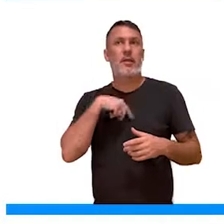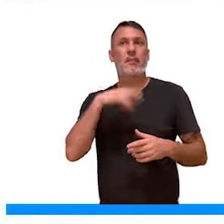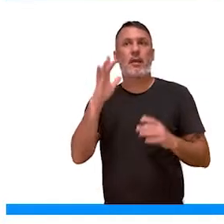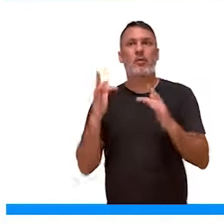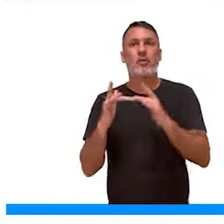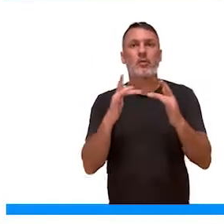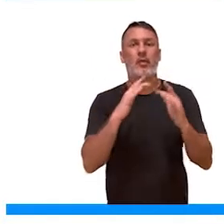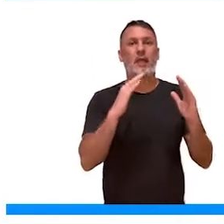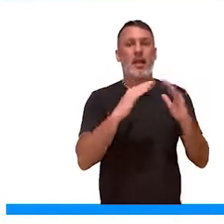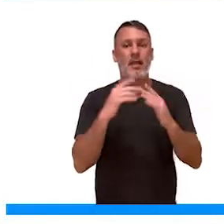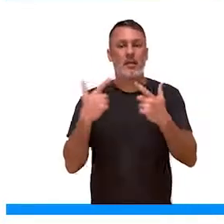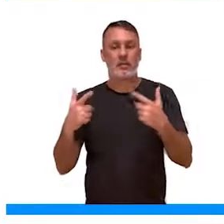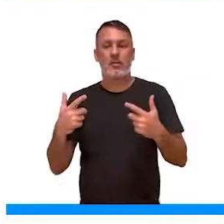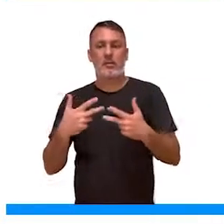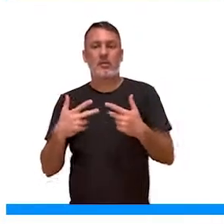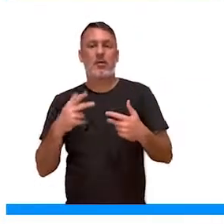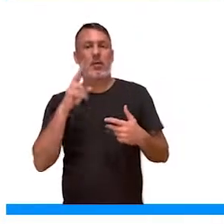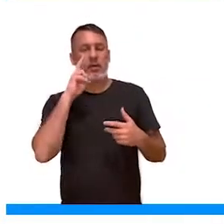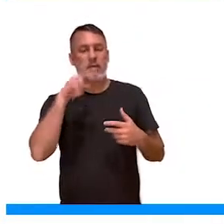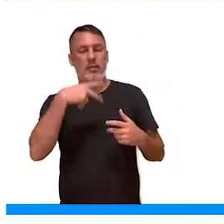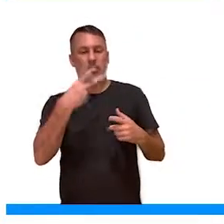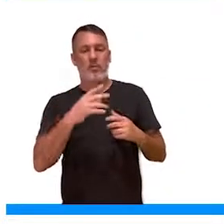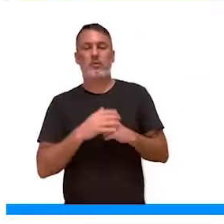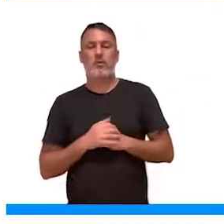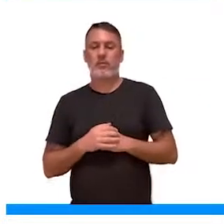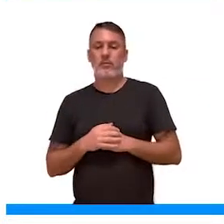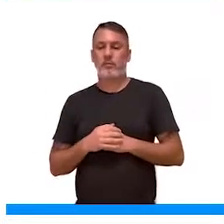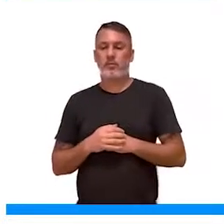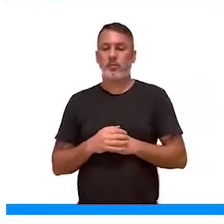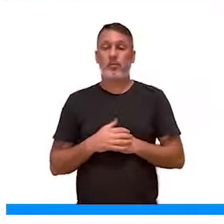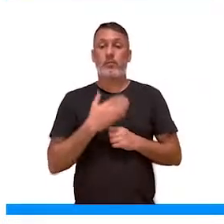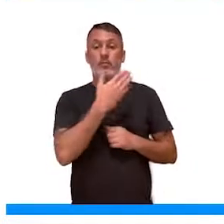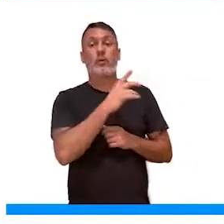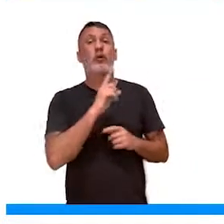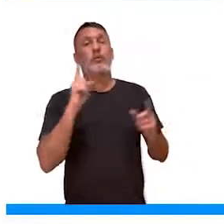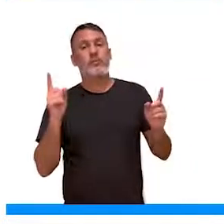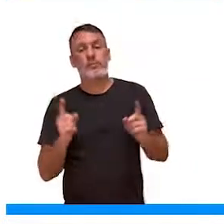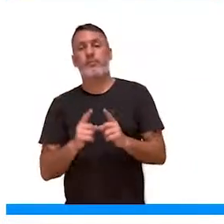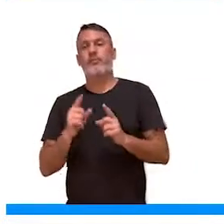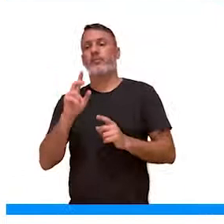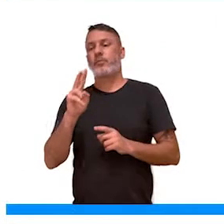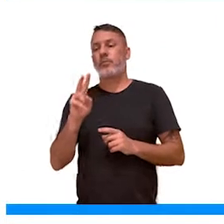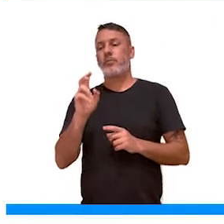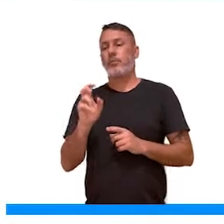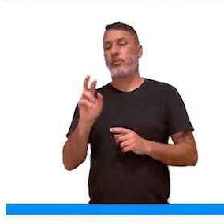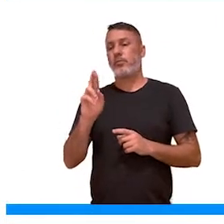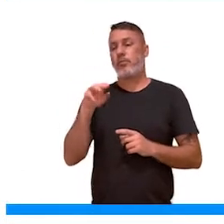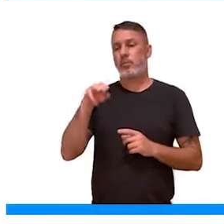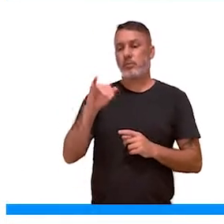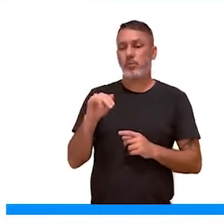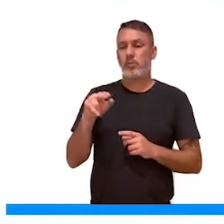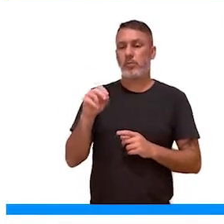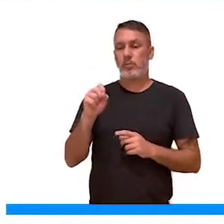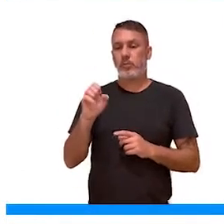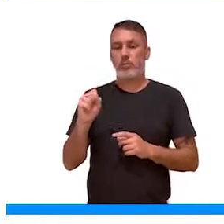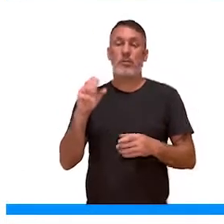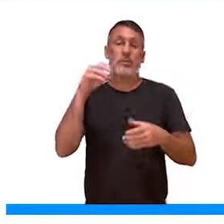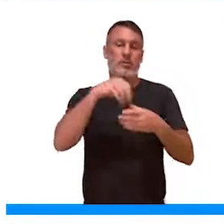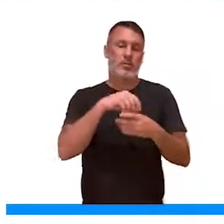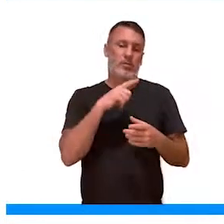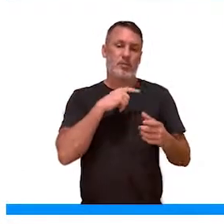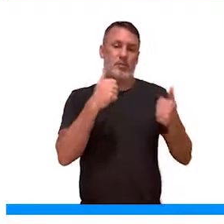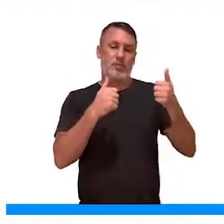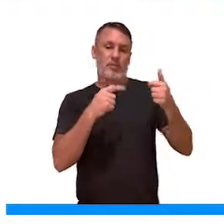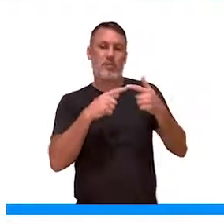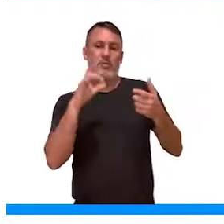normalmente têm mais contato doméstico, a gente fala mais sobre ele. E as verminoses, temos o